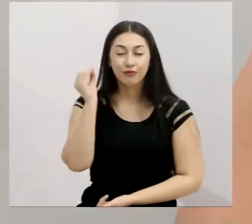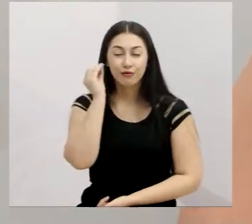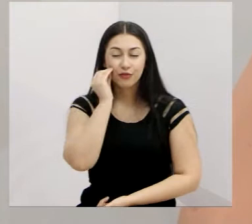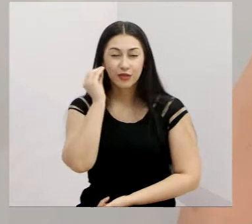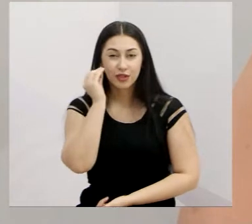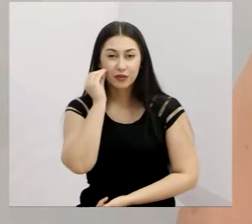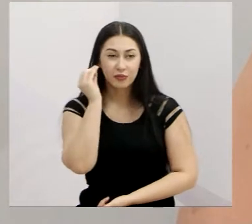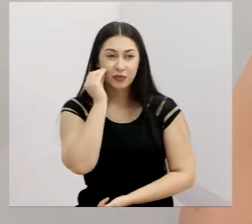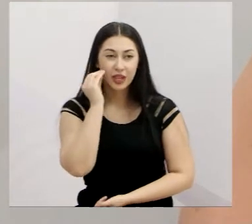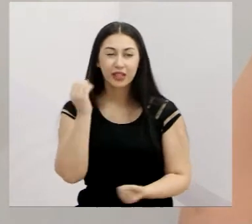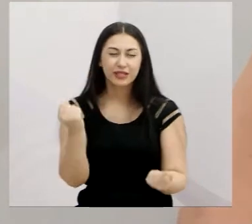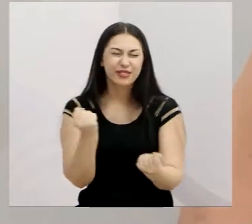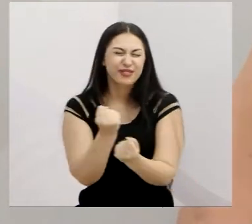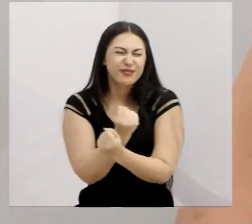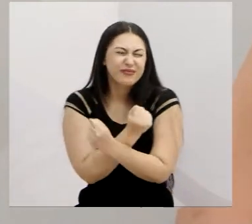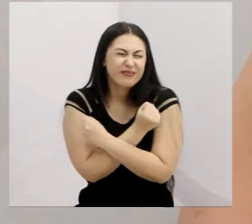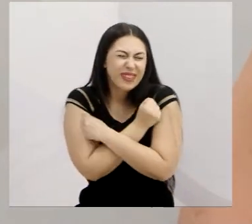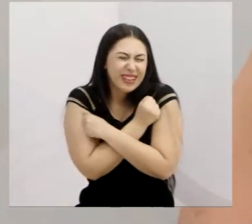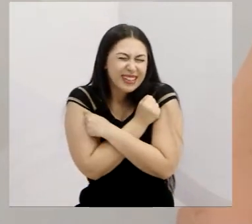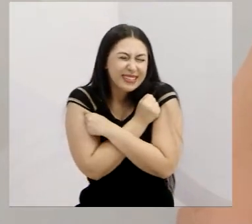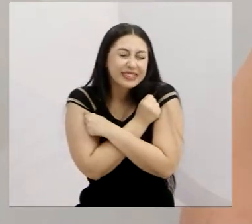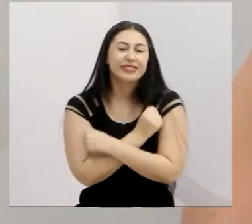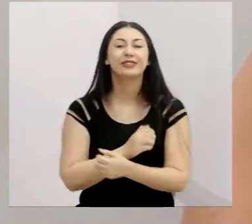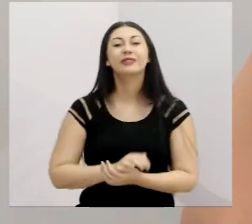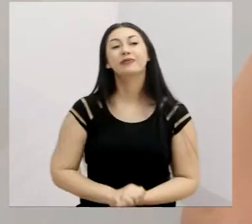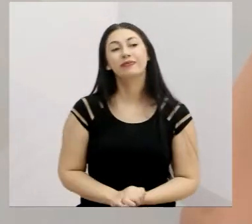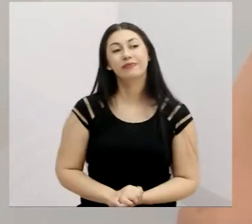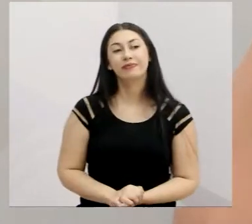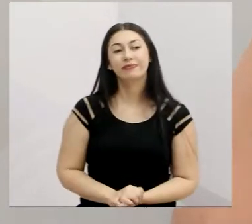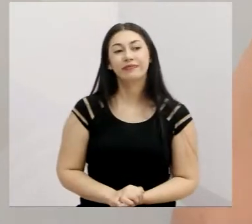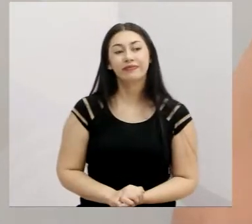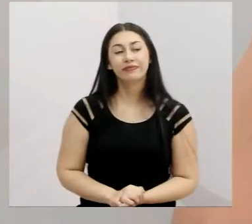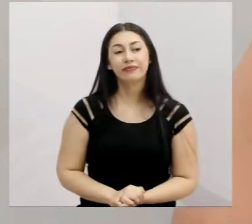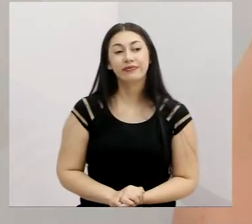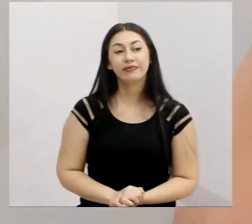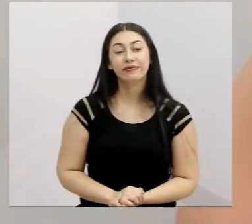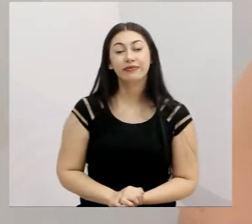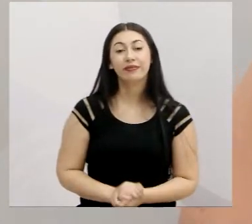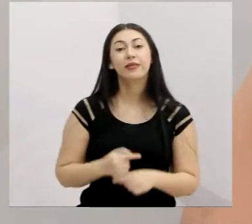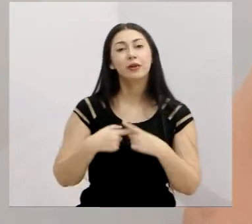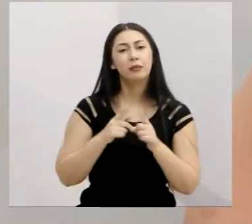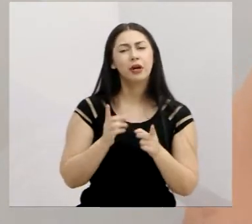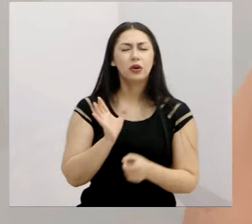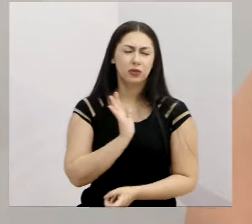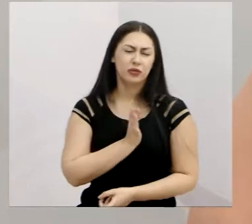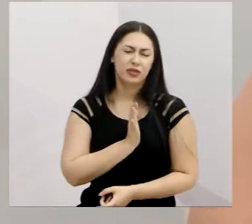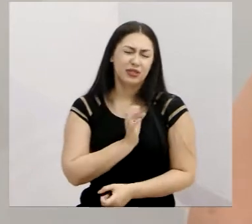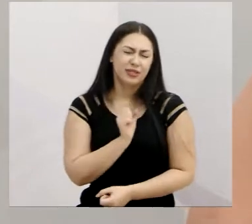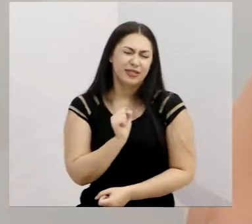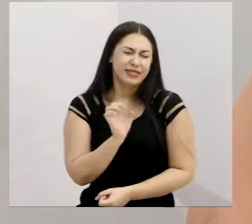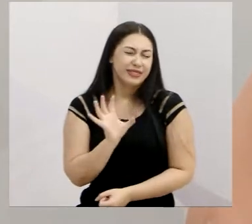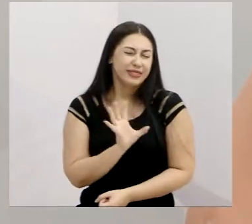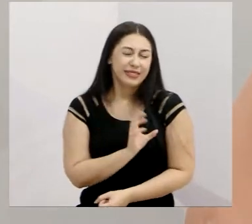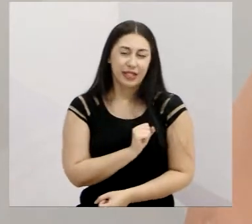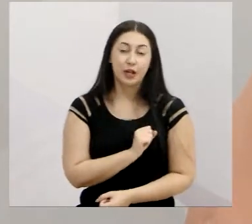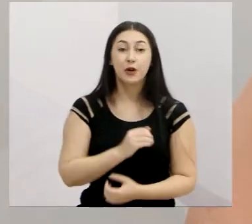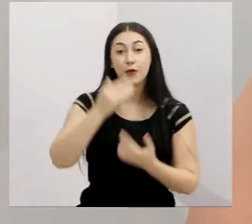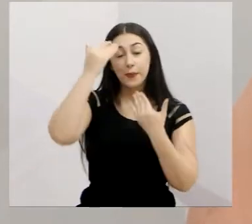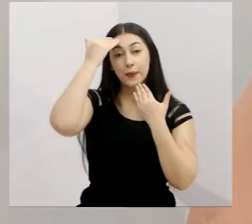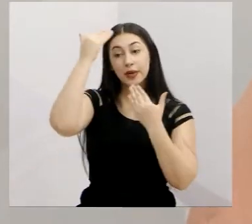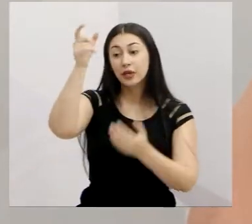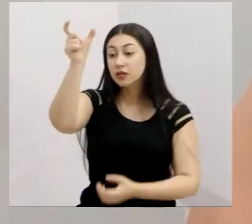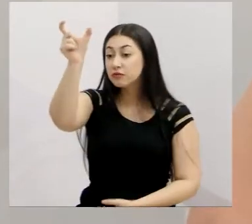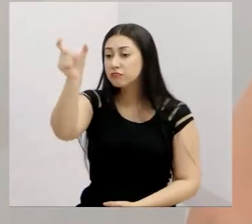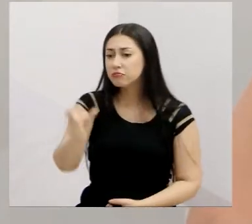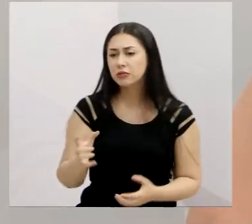beijo o meu abraço apertado virtual mas que de muito coração muito obrigada por